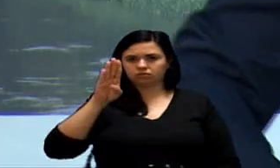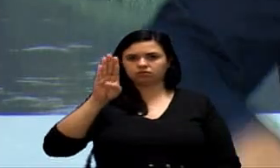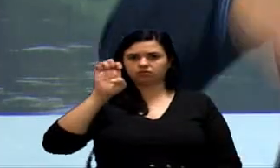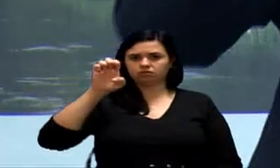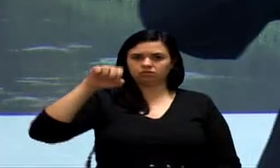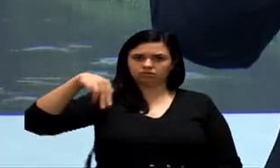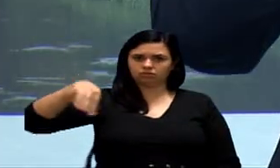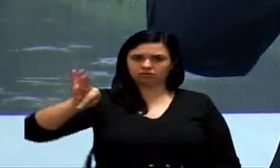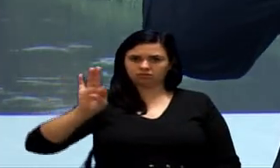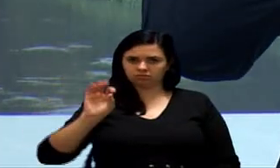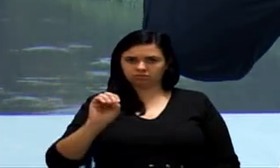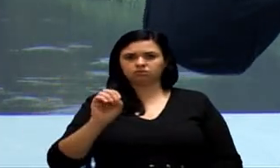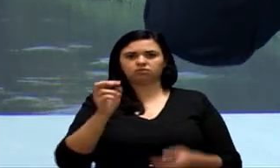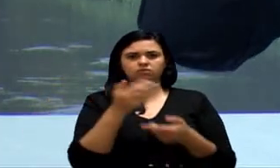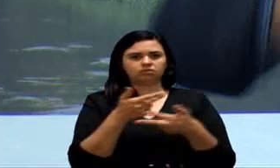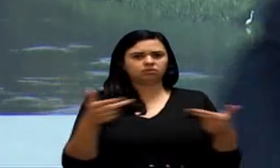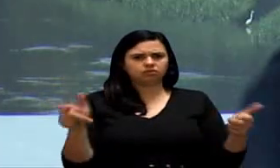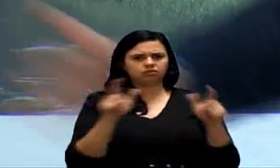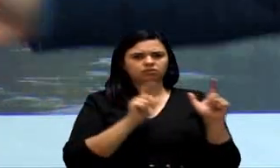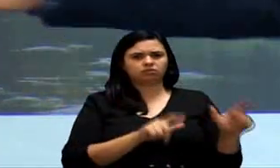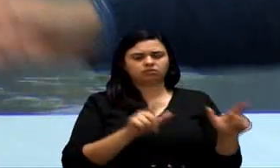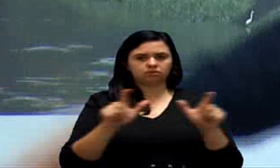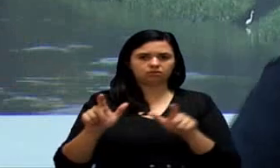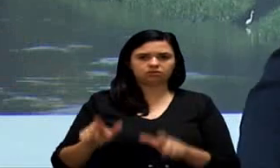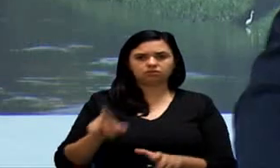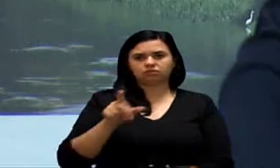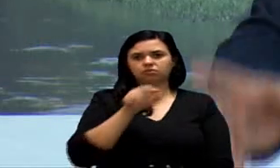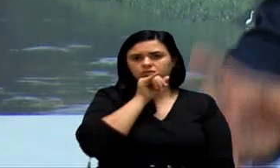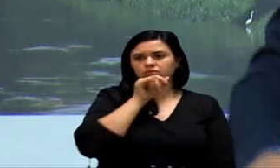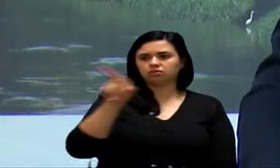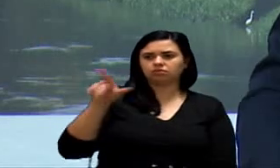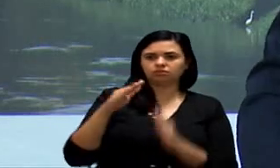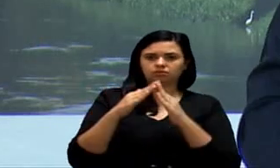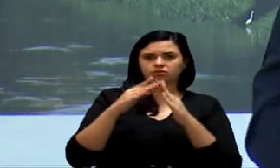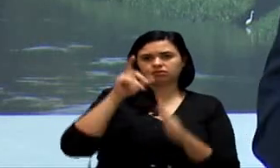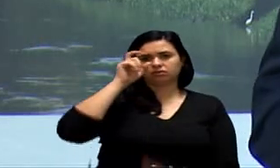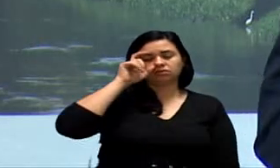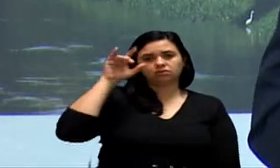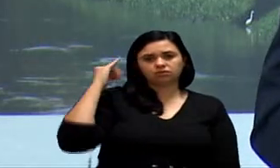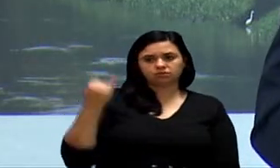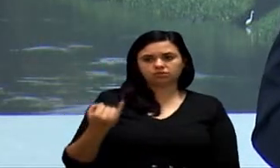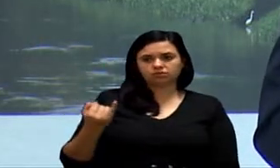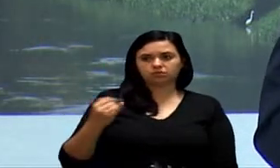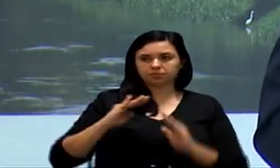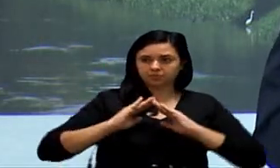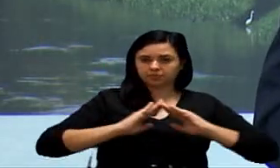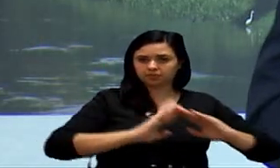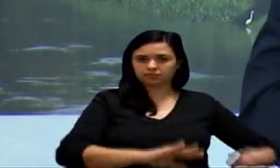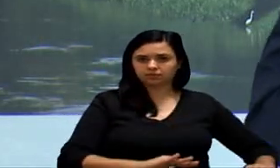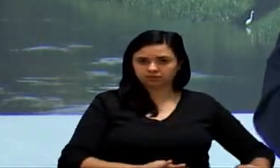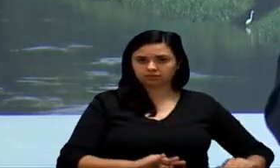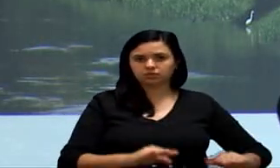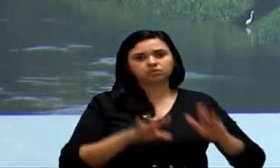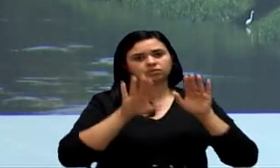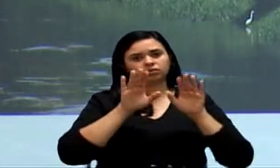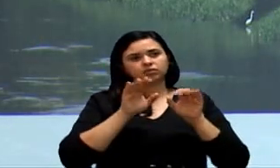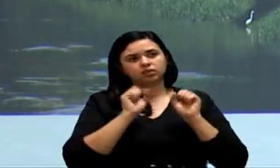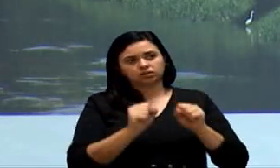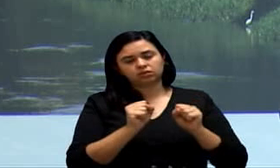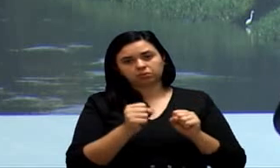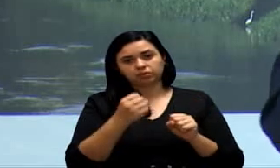Aparecidinha, lá onde a Yara mora, por exemplo, solicitando, ele pode ficar só 4 meses no